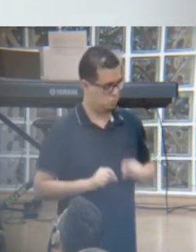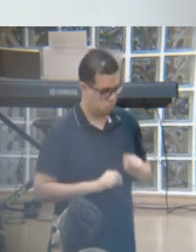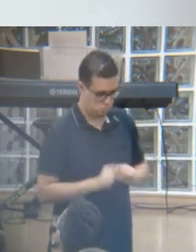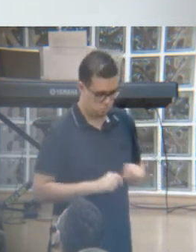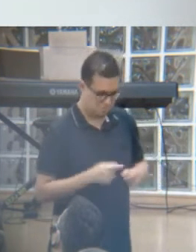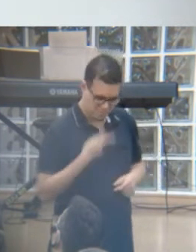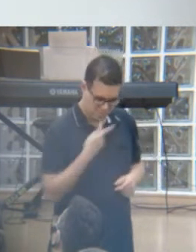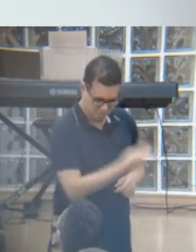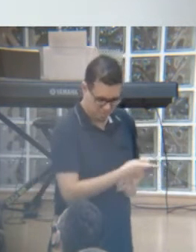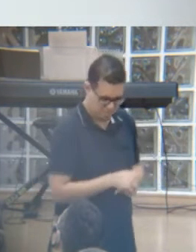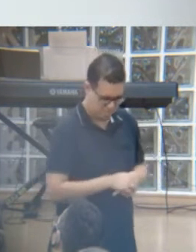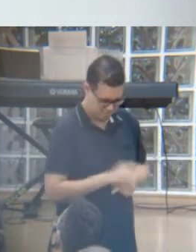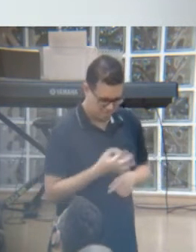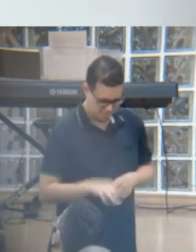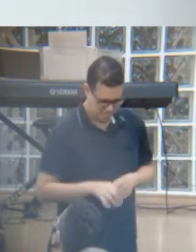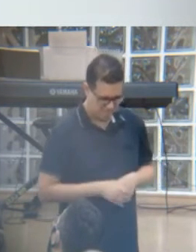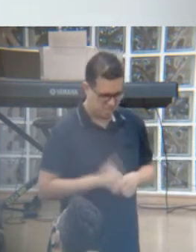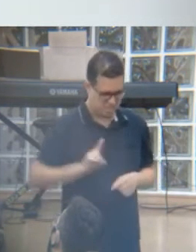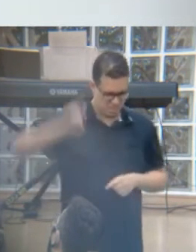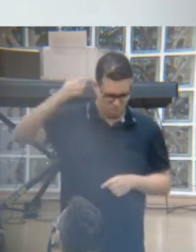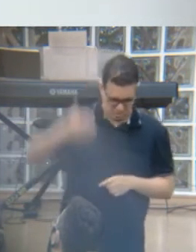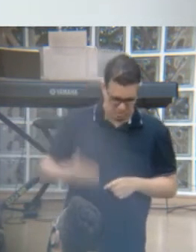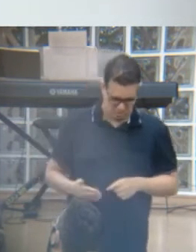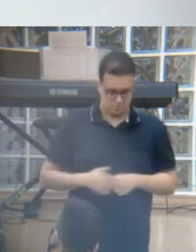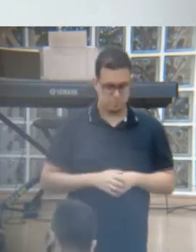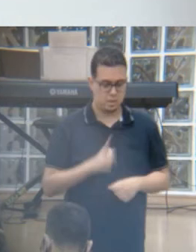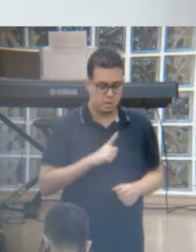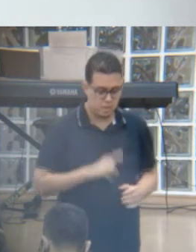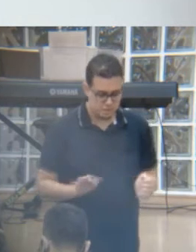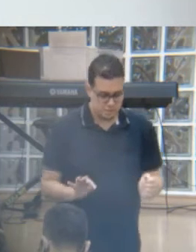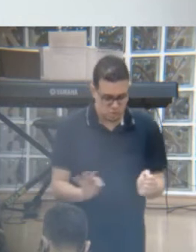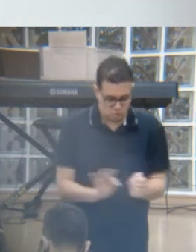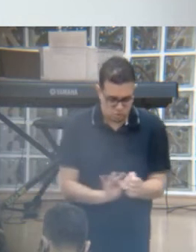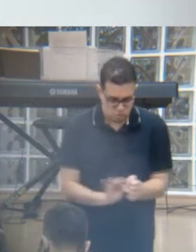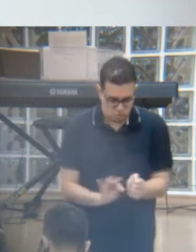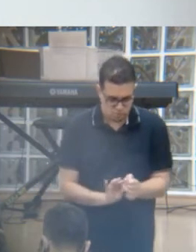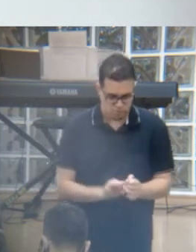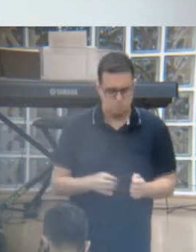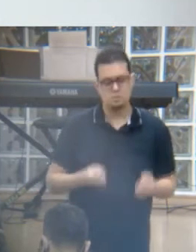a carta de Tiago traz luz para essa declaração, para